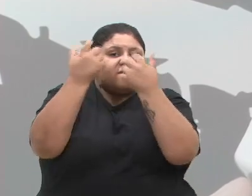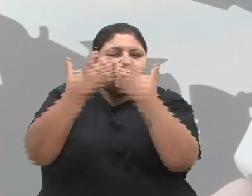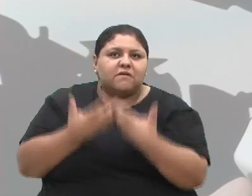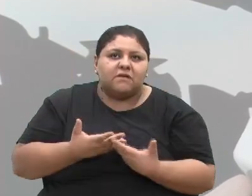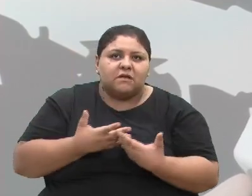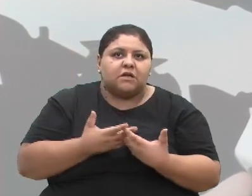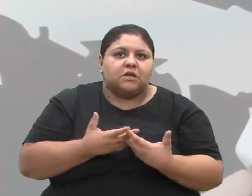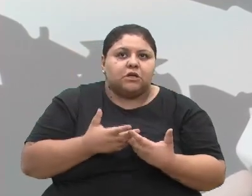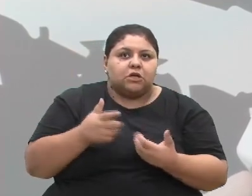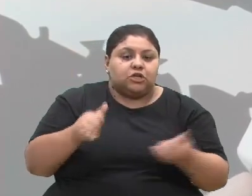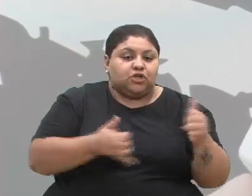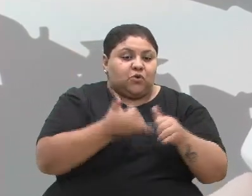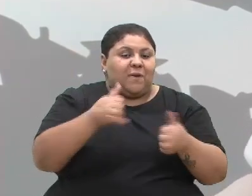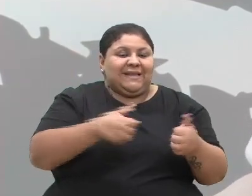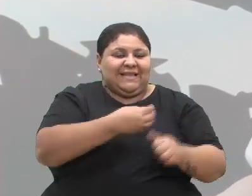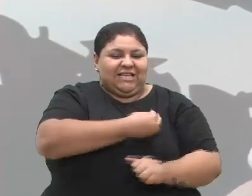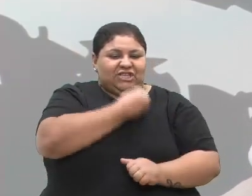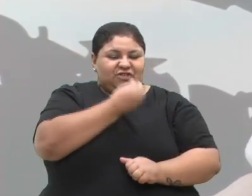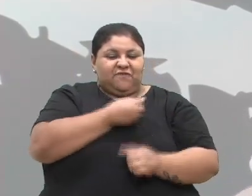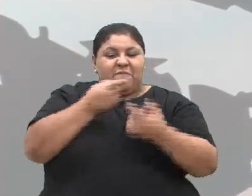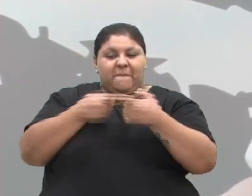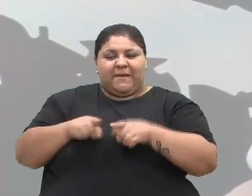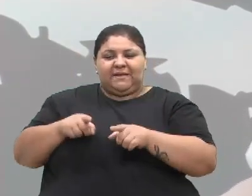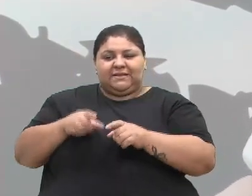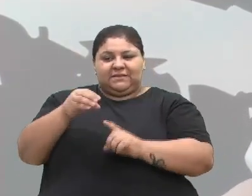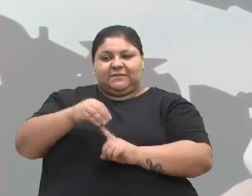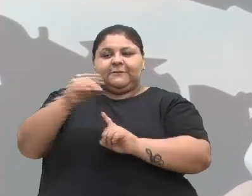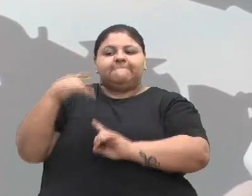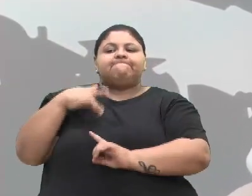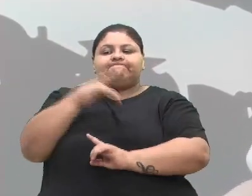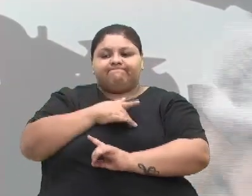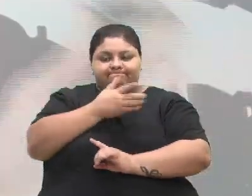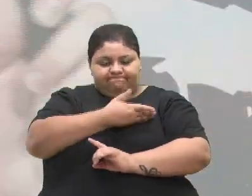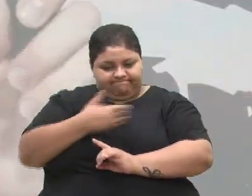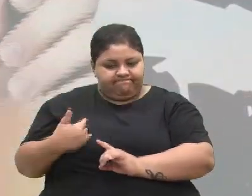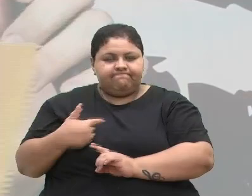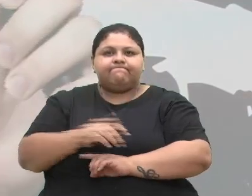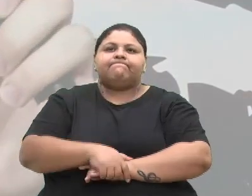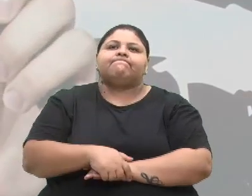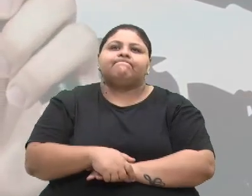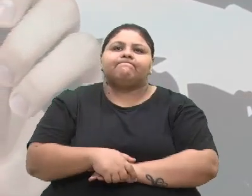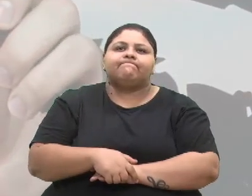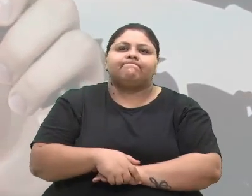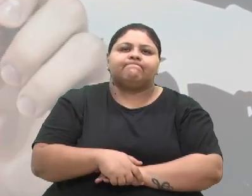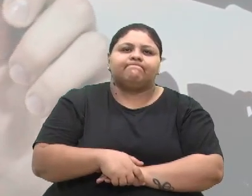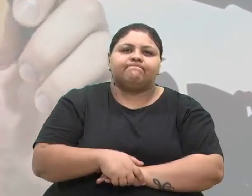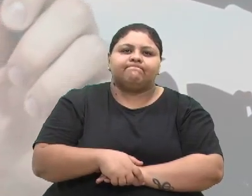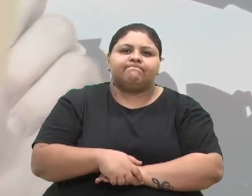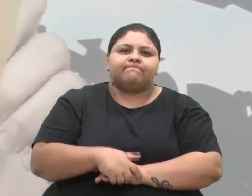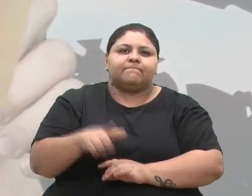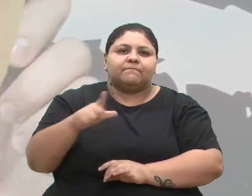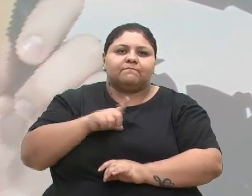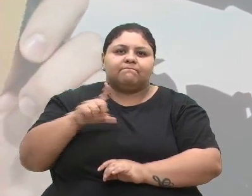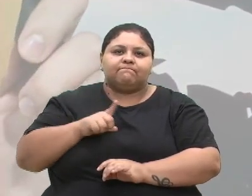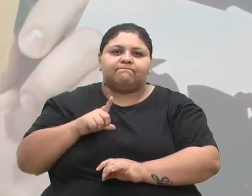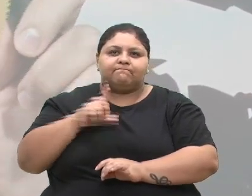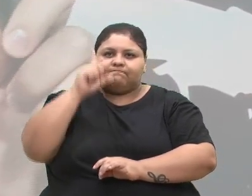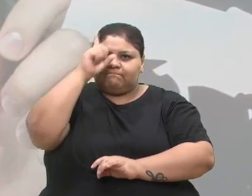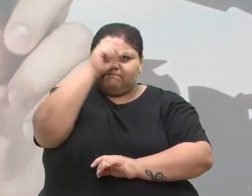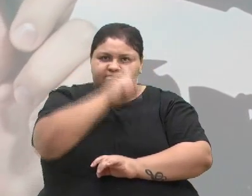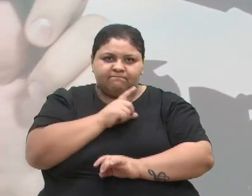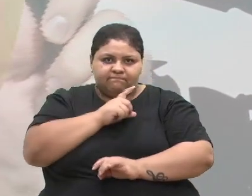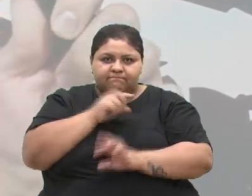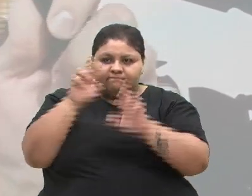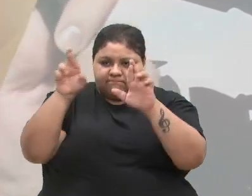de dignidade humana, mas também fala principalmente de saúde pública, né? A gente tem um pouco mais de dificuldade, normalmente, na